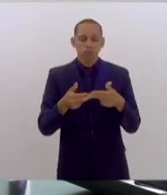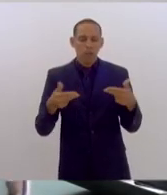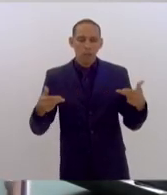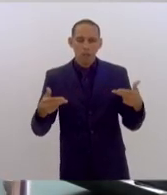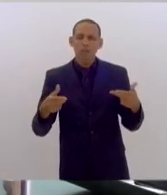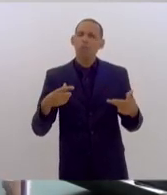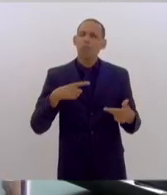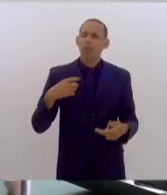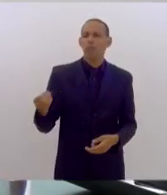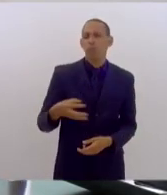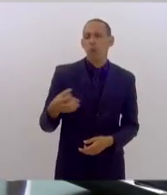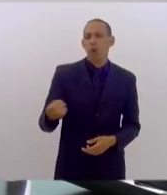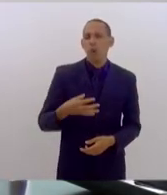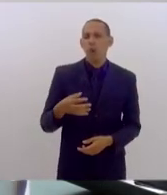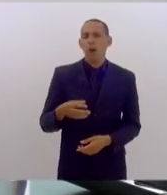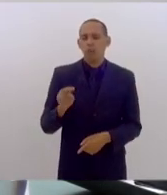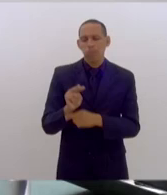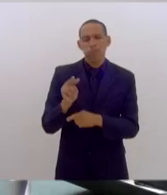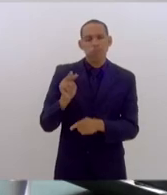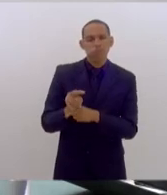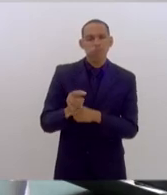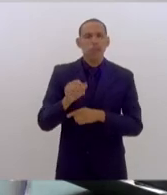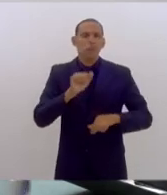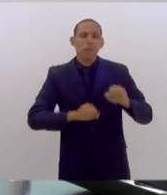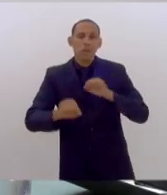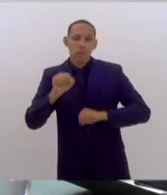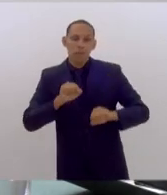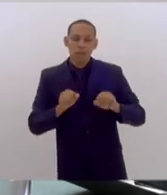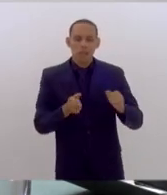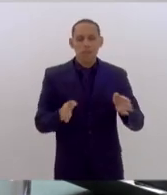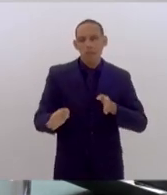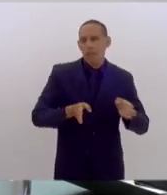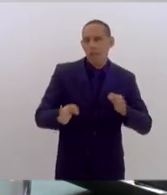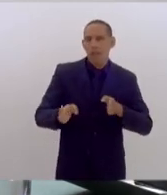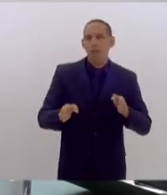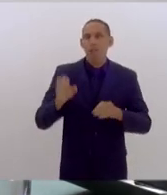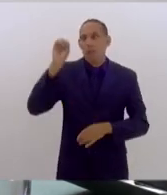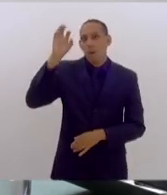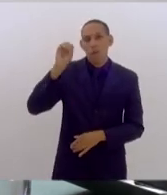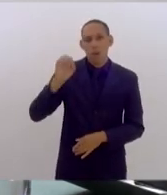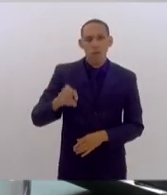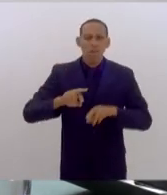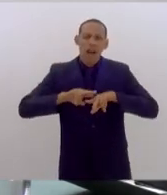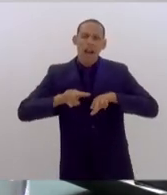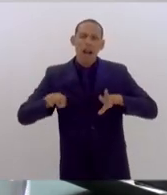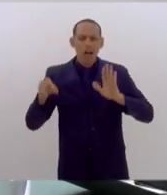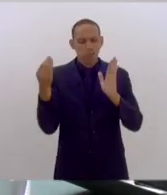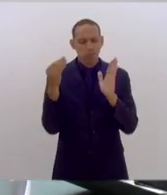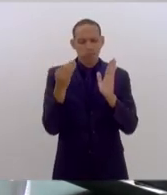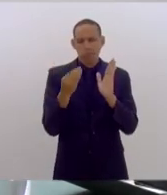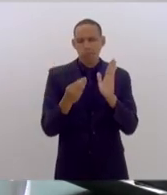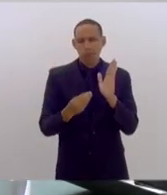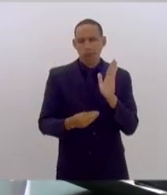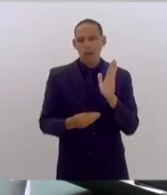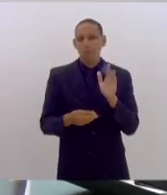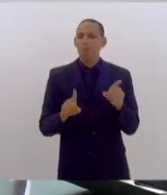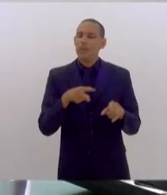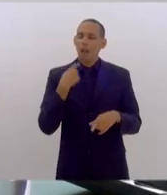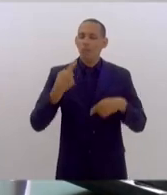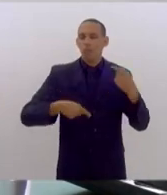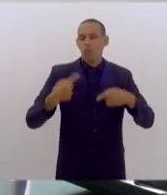os temas da modernização da conservação limpeza acessibilidade drenagem e sinalização todos os itens que nós discutimos